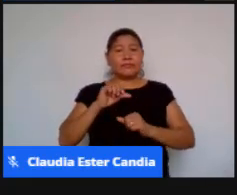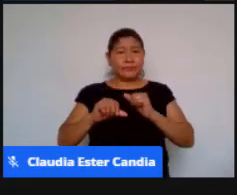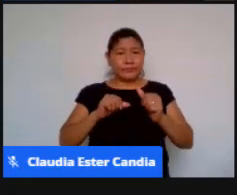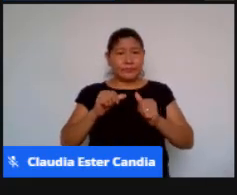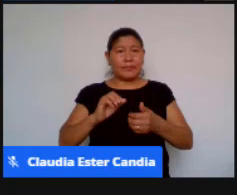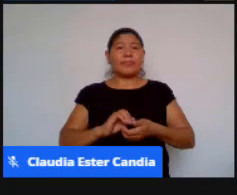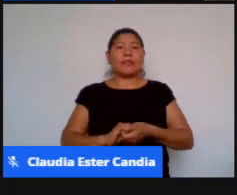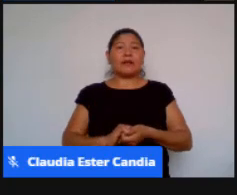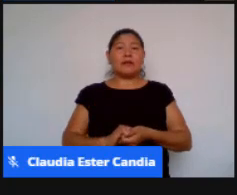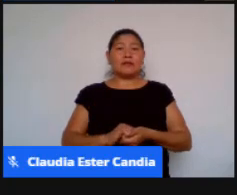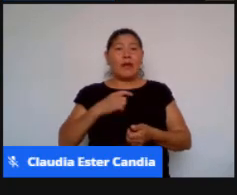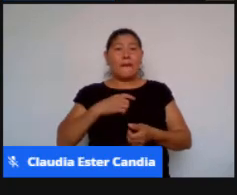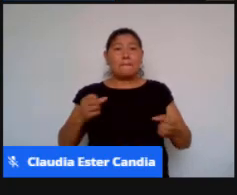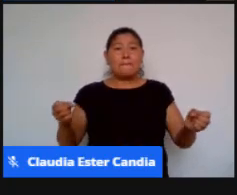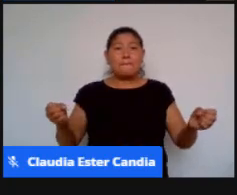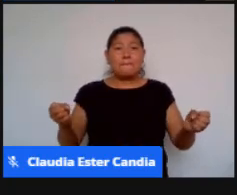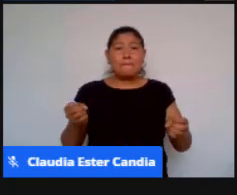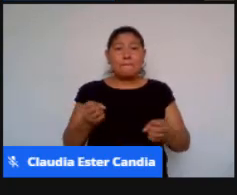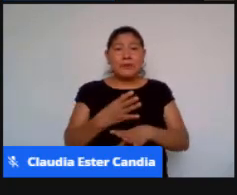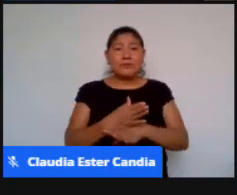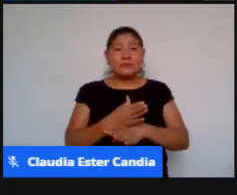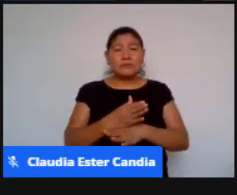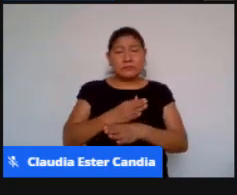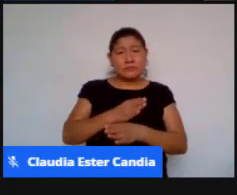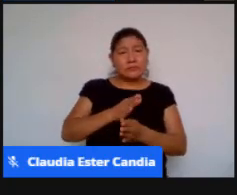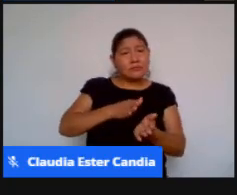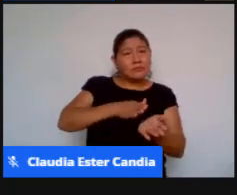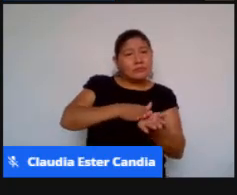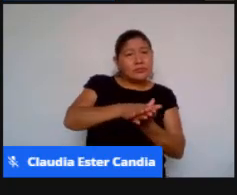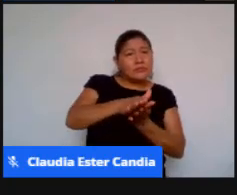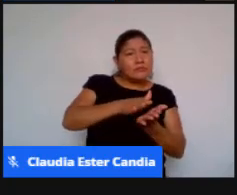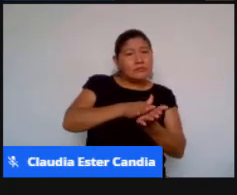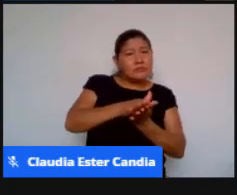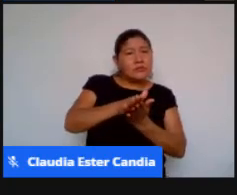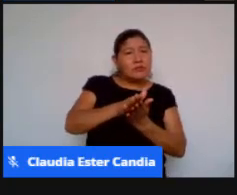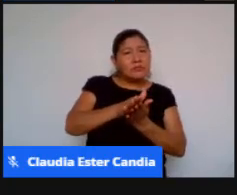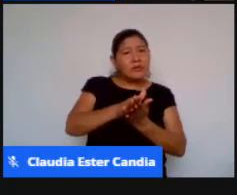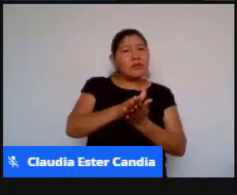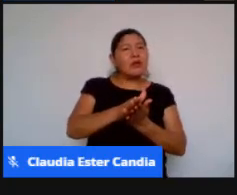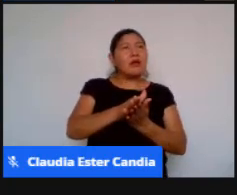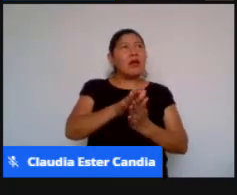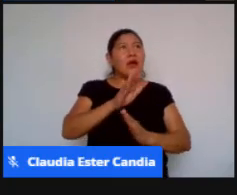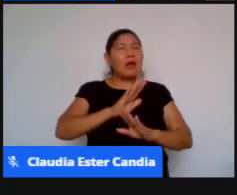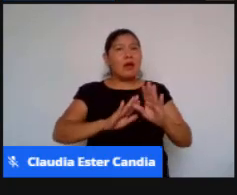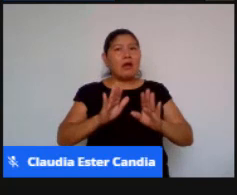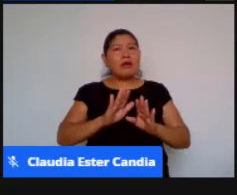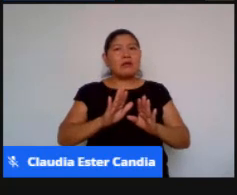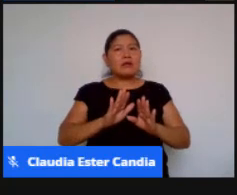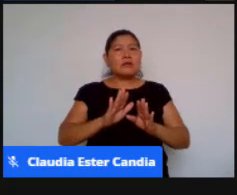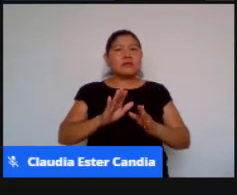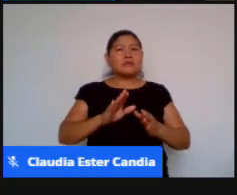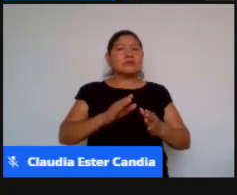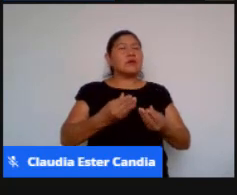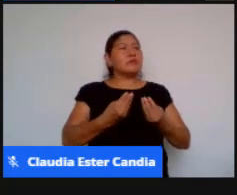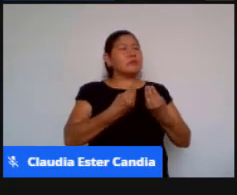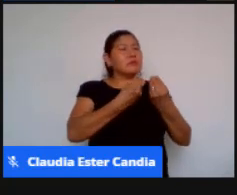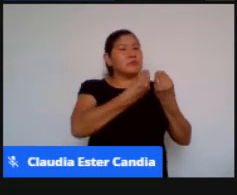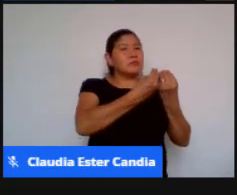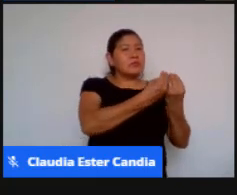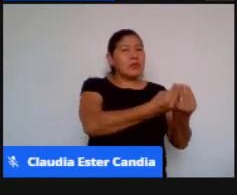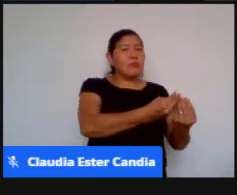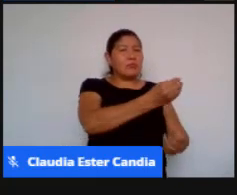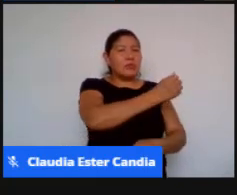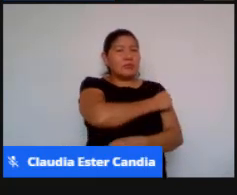escola imprimirem e aí entregar para os alunos. Eu sei que essa logística de buscar, depois de devolver, de vocês